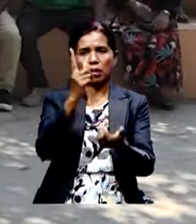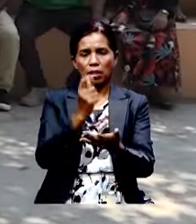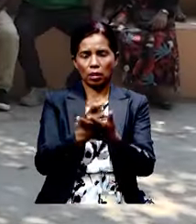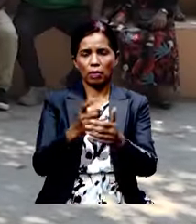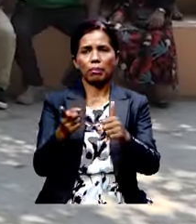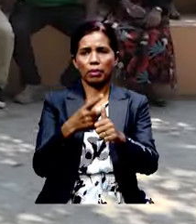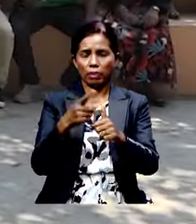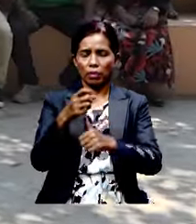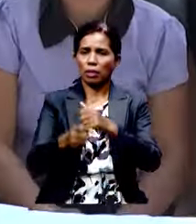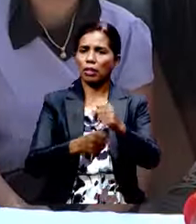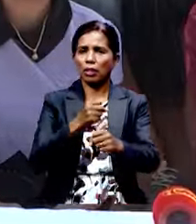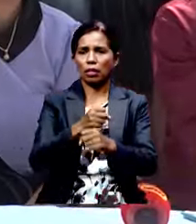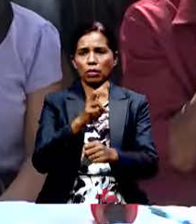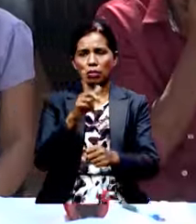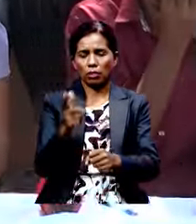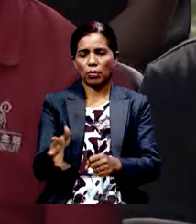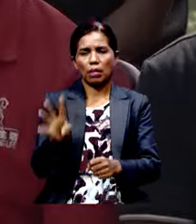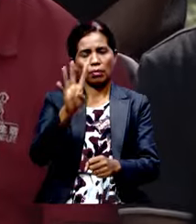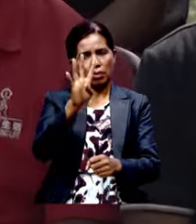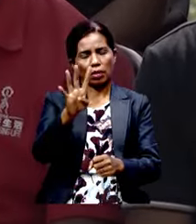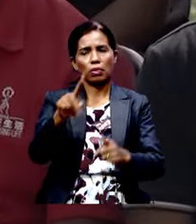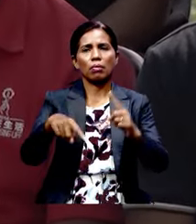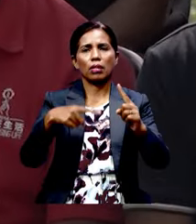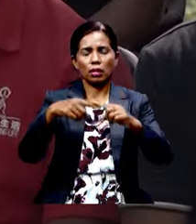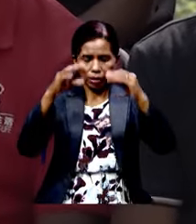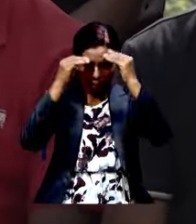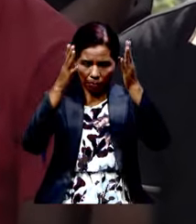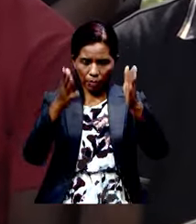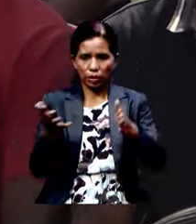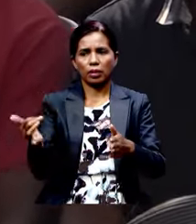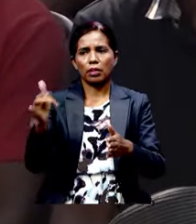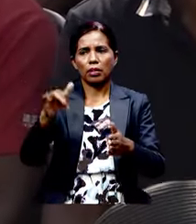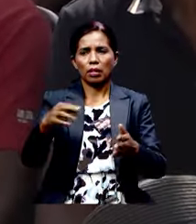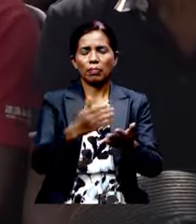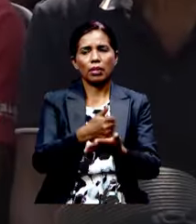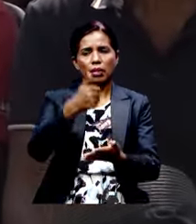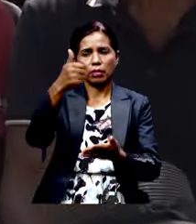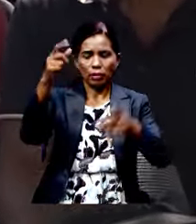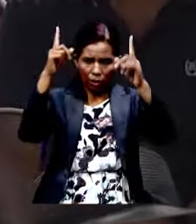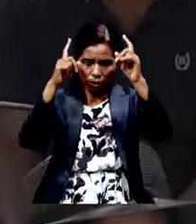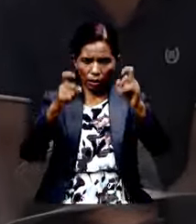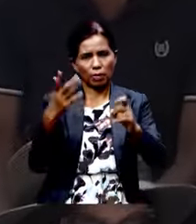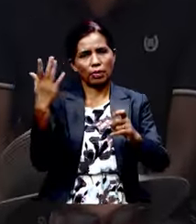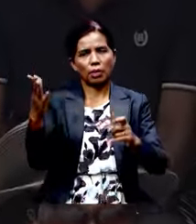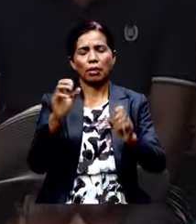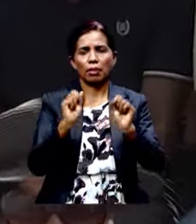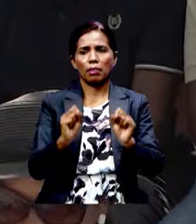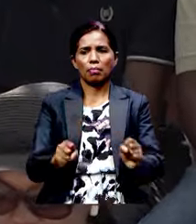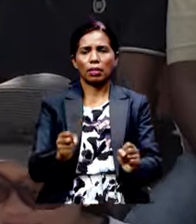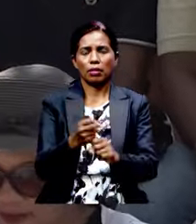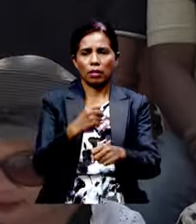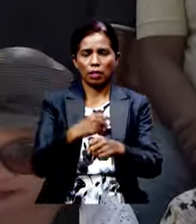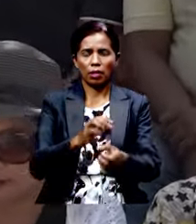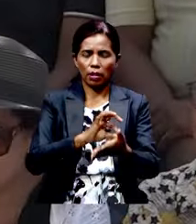hulu. Ia tina rihun rua rua nulu resinhat ba inhira pessoal sirane pasa hotu ia exame refere nune bele halo